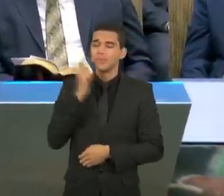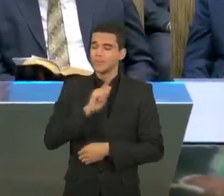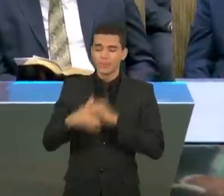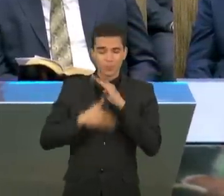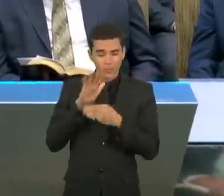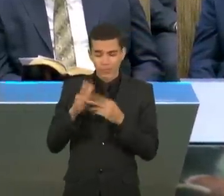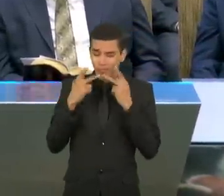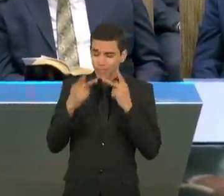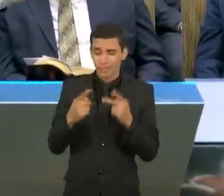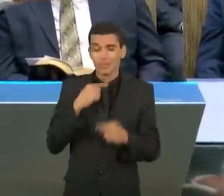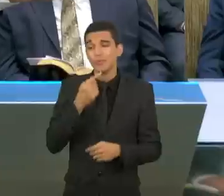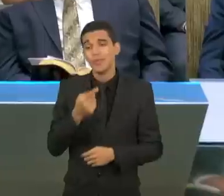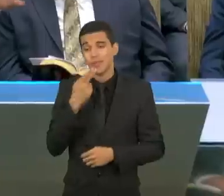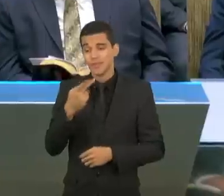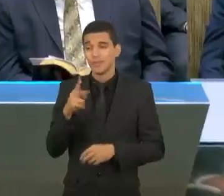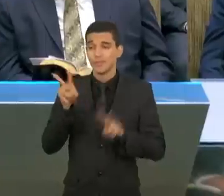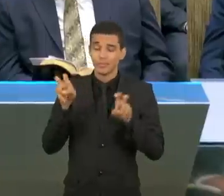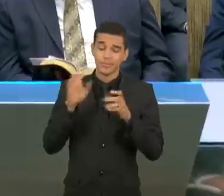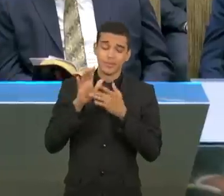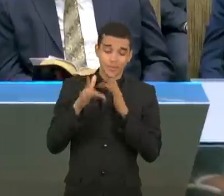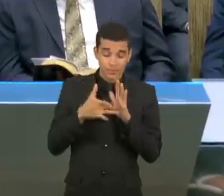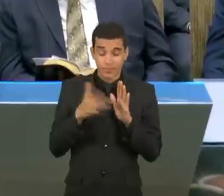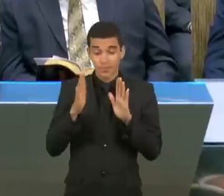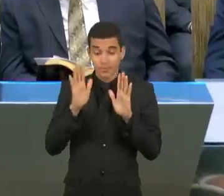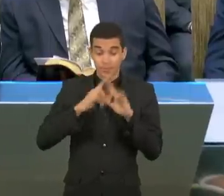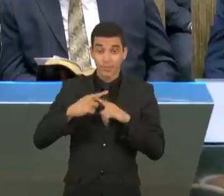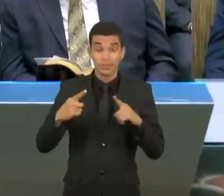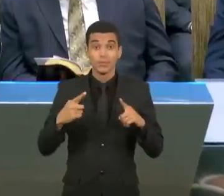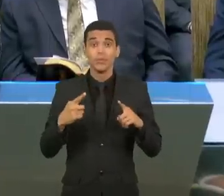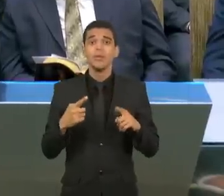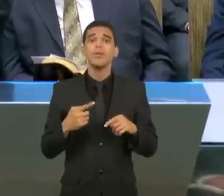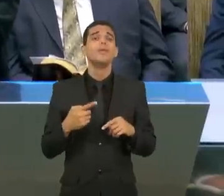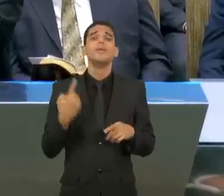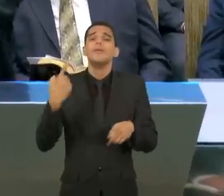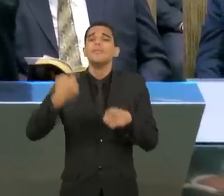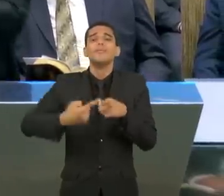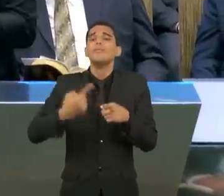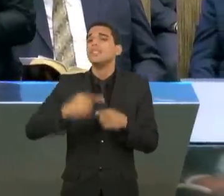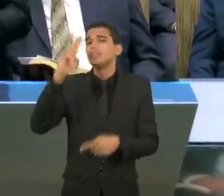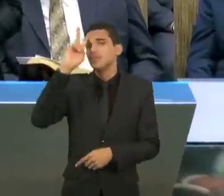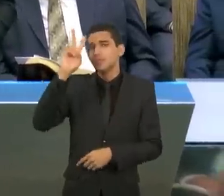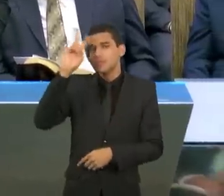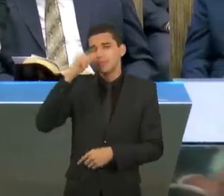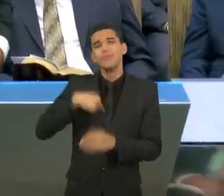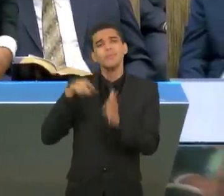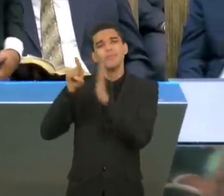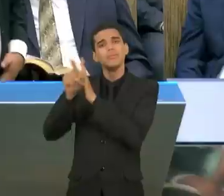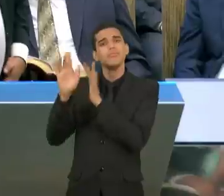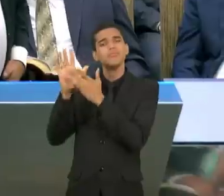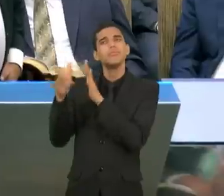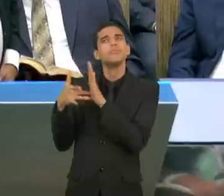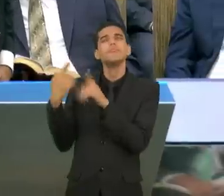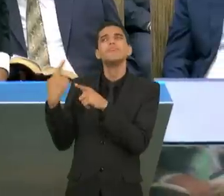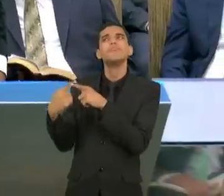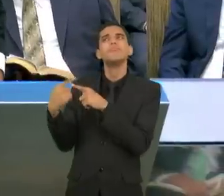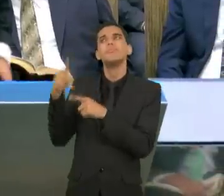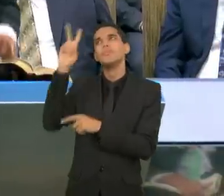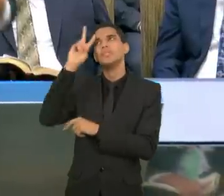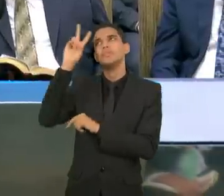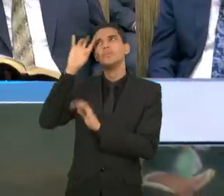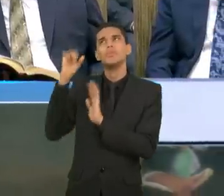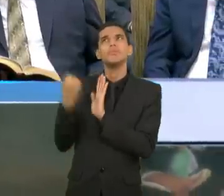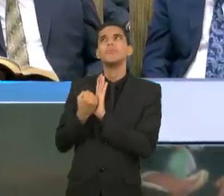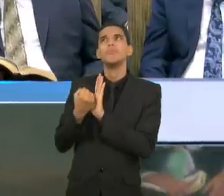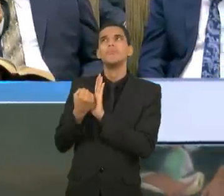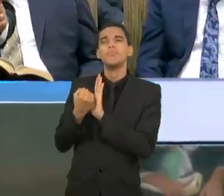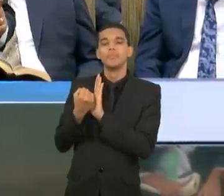para falar em Jesus, na palavra. Mas por que a história? Eu perguntei a Jesus, por que na história? Ele disse assim, não